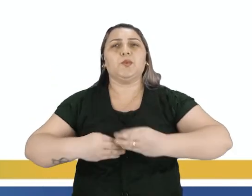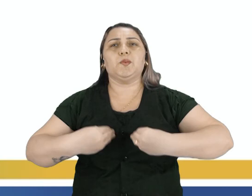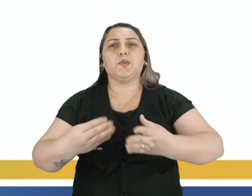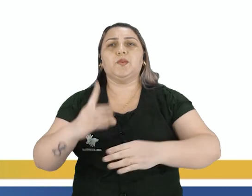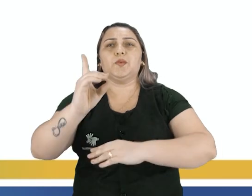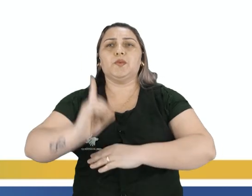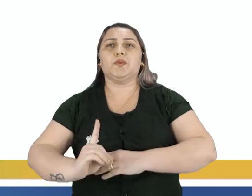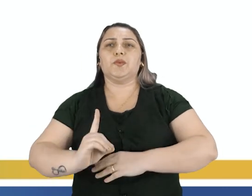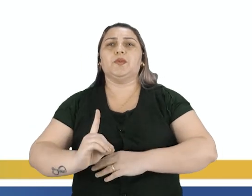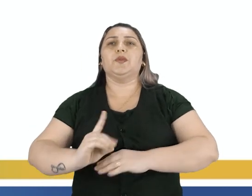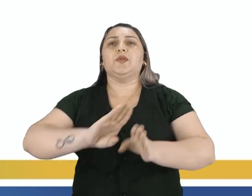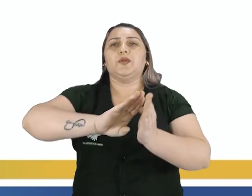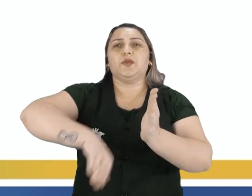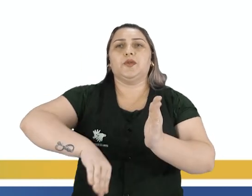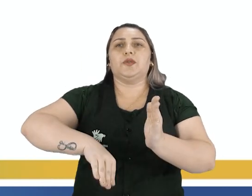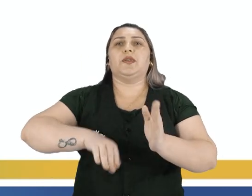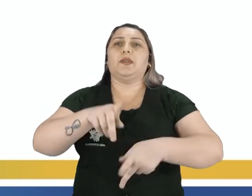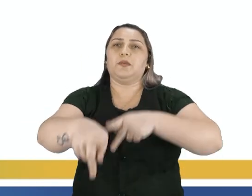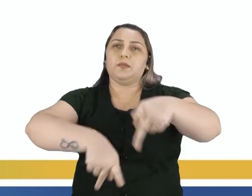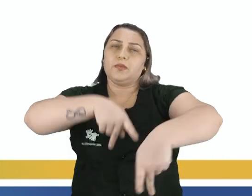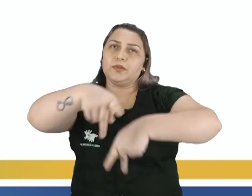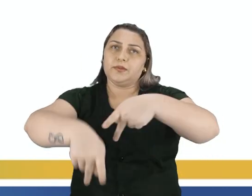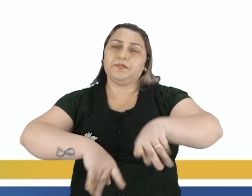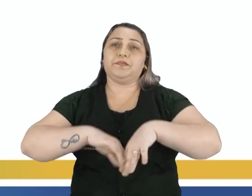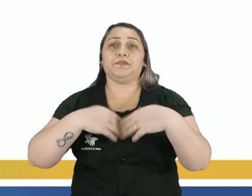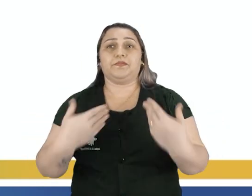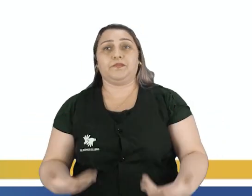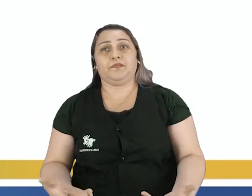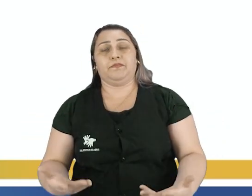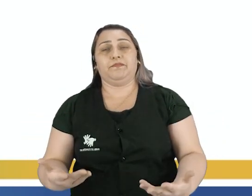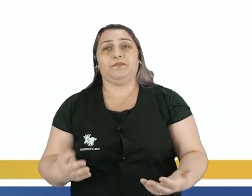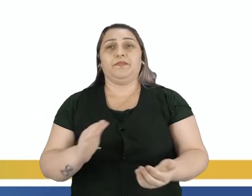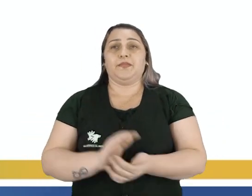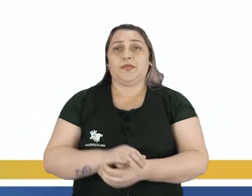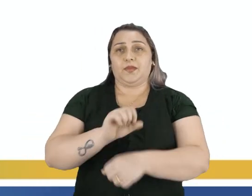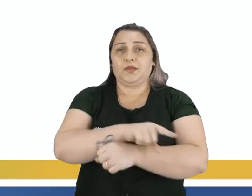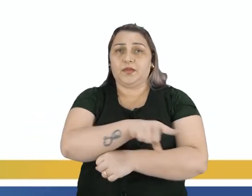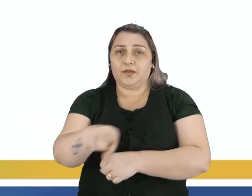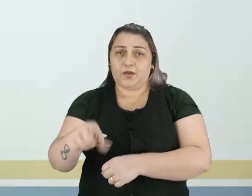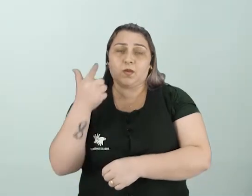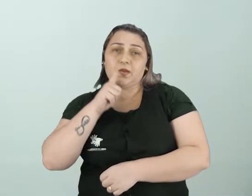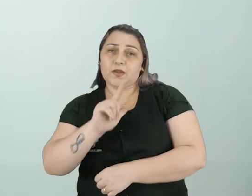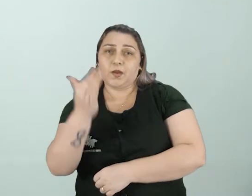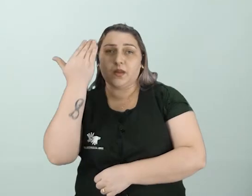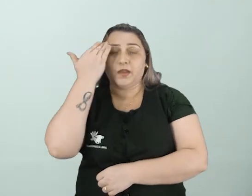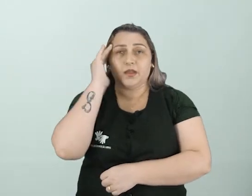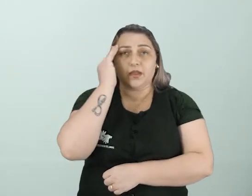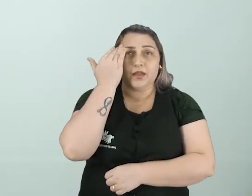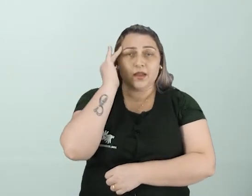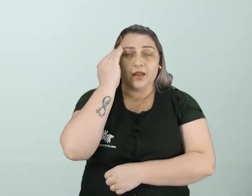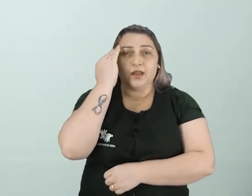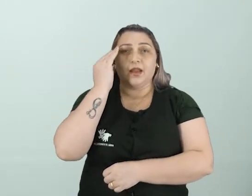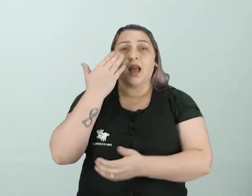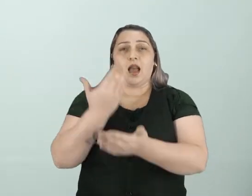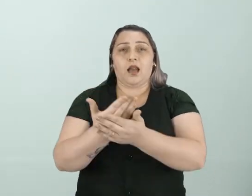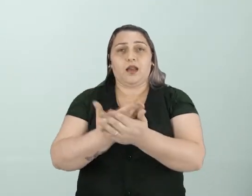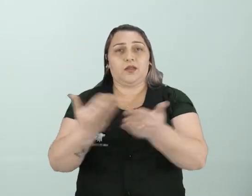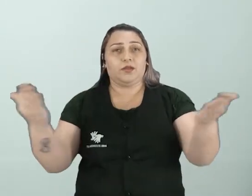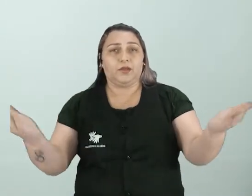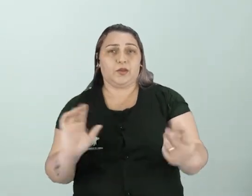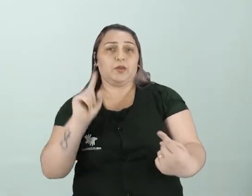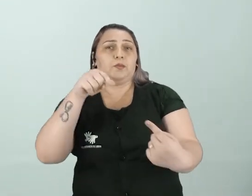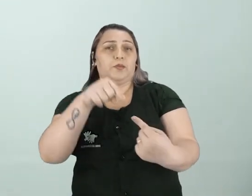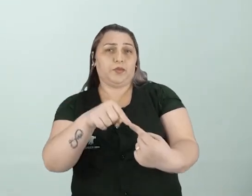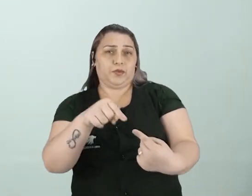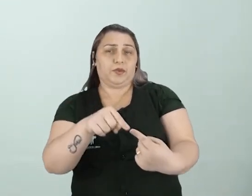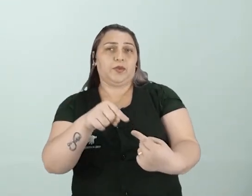devolução dos direitos que haviam sido retirados. Então, galerinha, é isso. Eu espero que vocês tenham conseguido compreender a aula de hoje, os